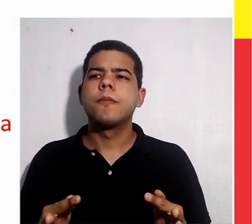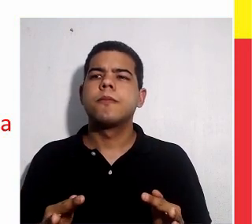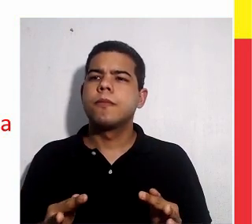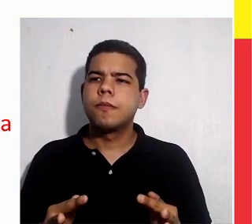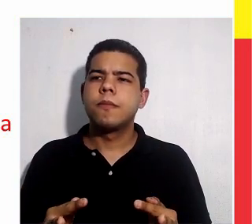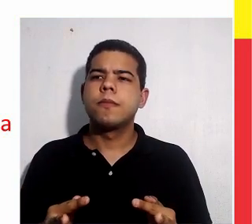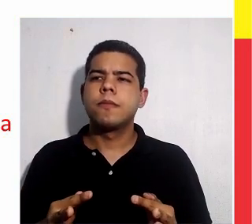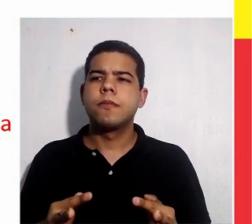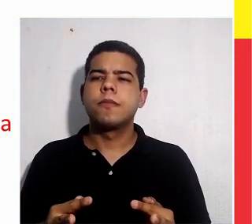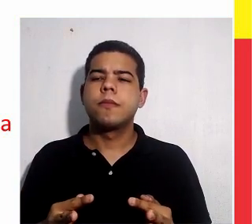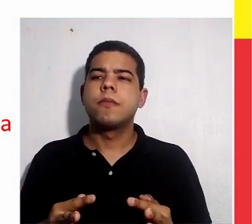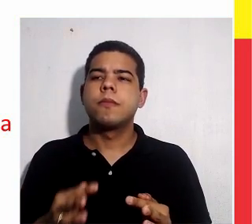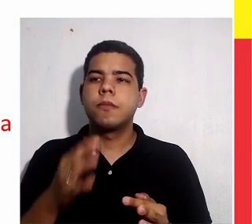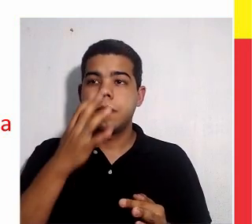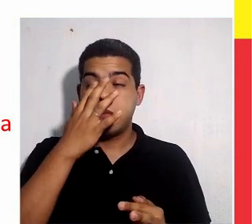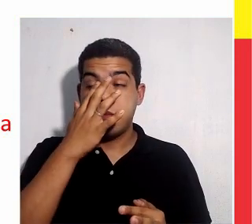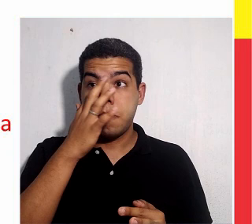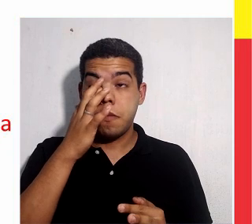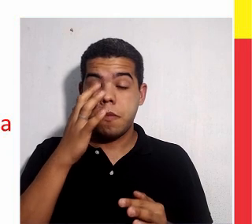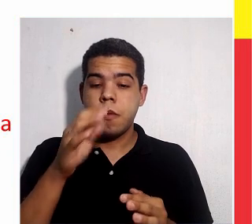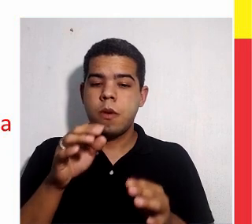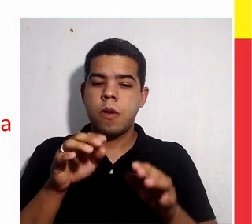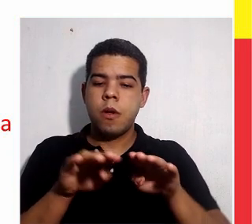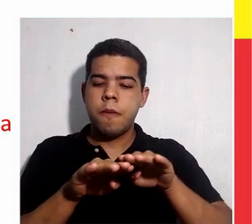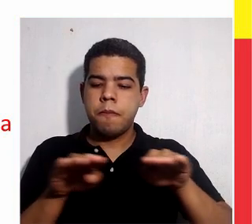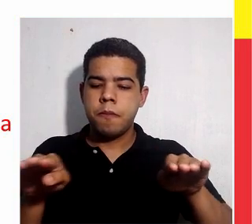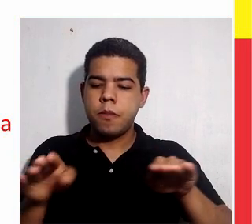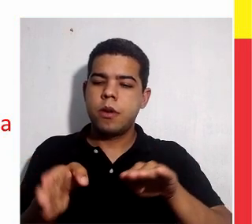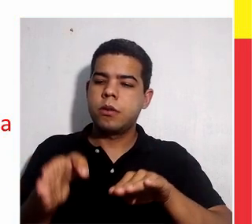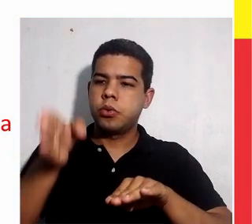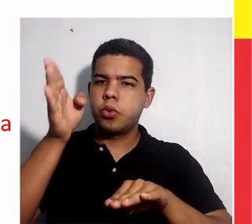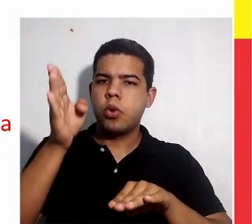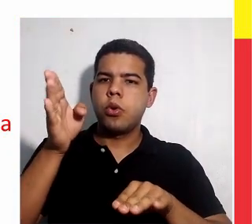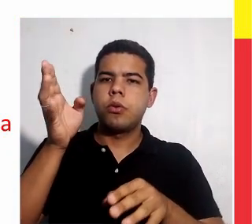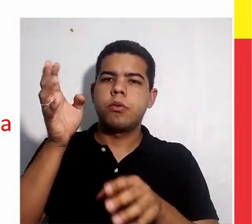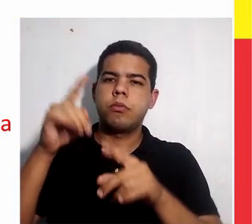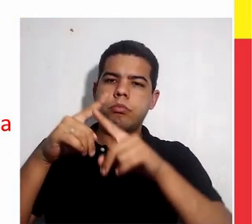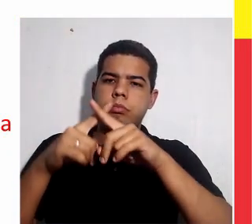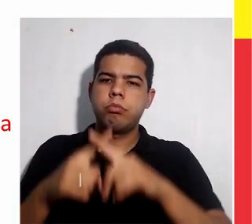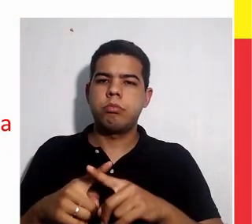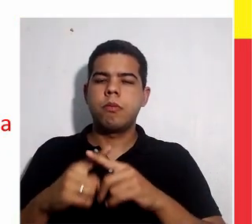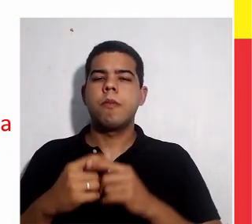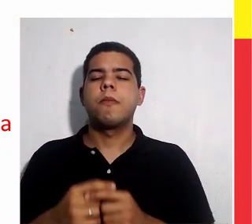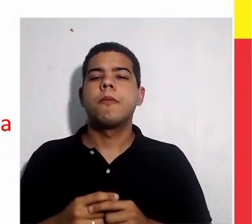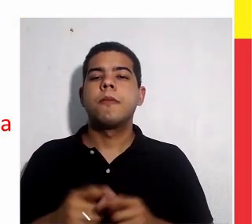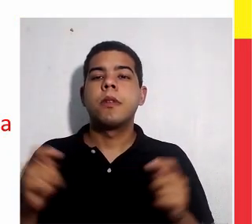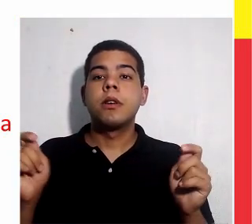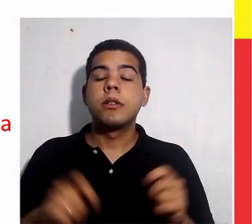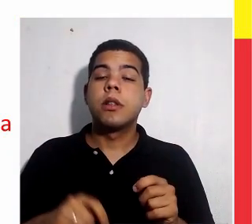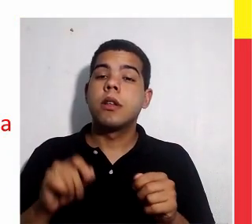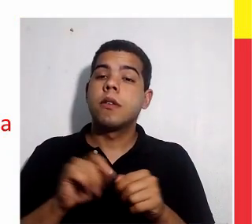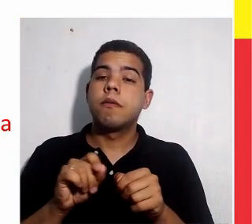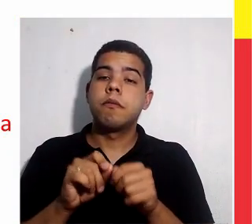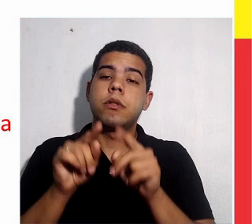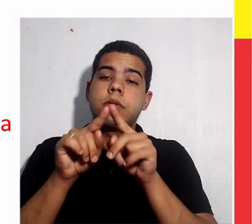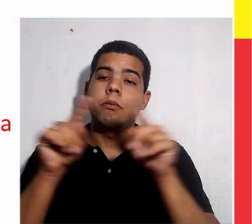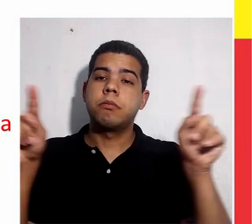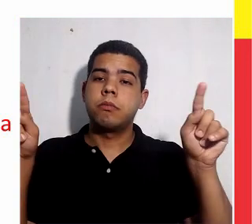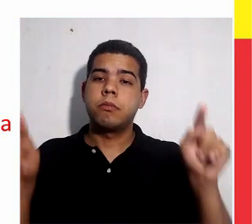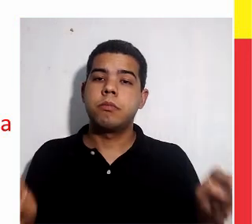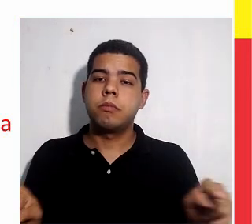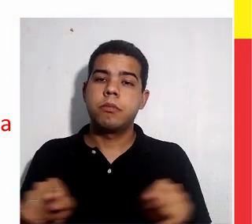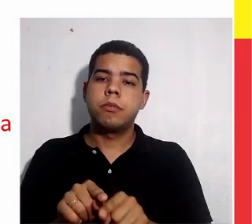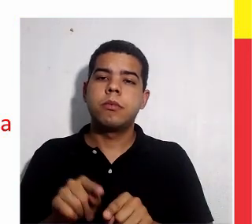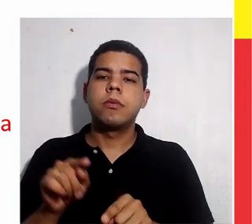do paralelogramo também vai ser simplesmente base vezes altura, ok? Então, podemos formar um